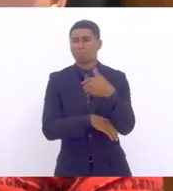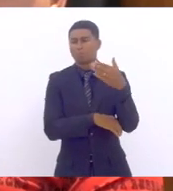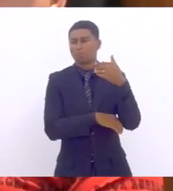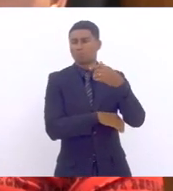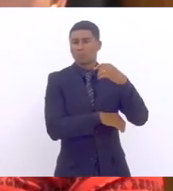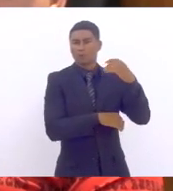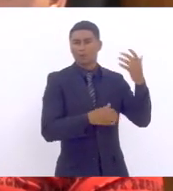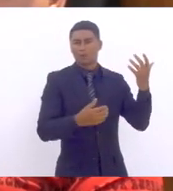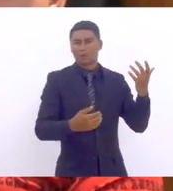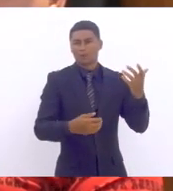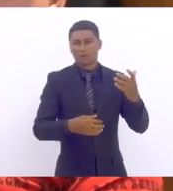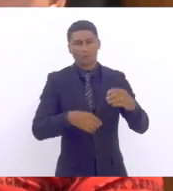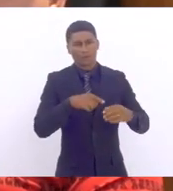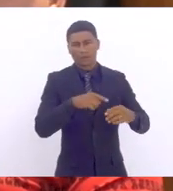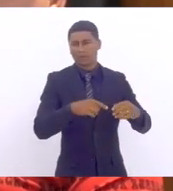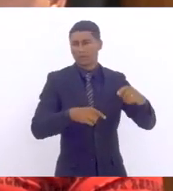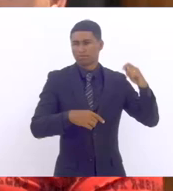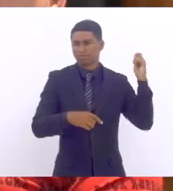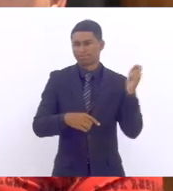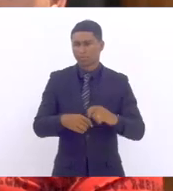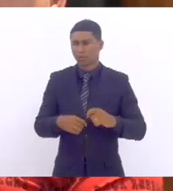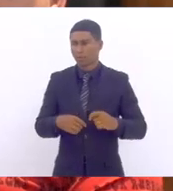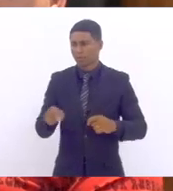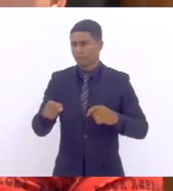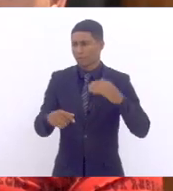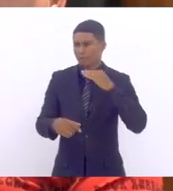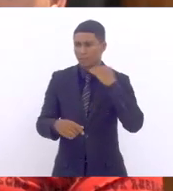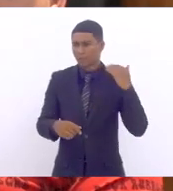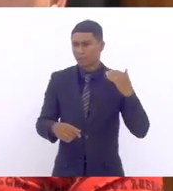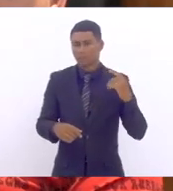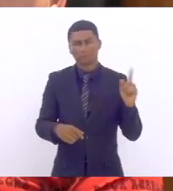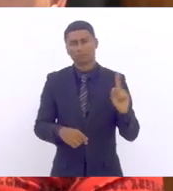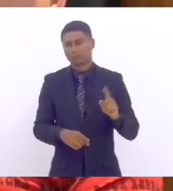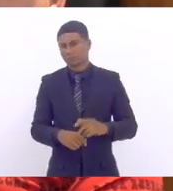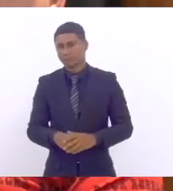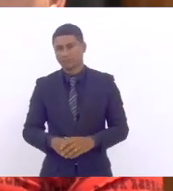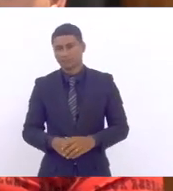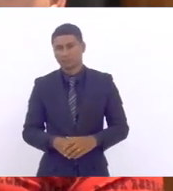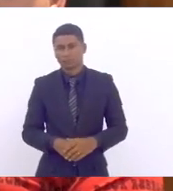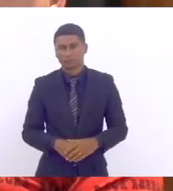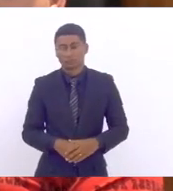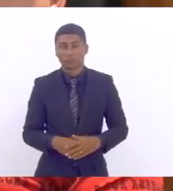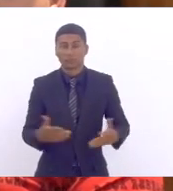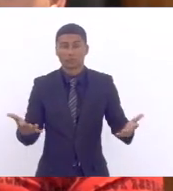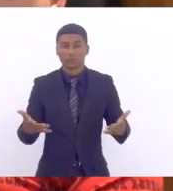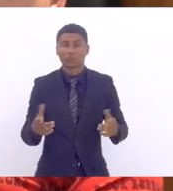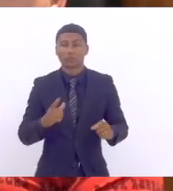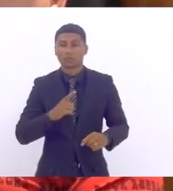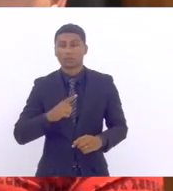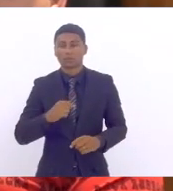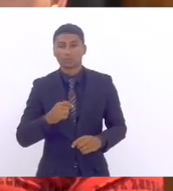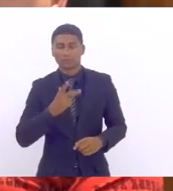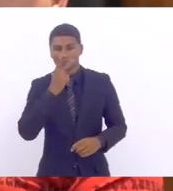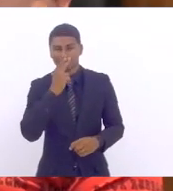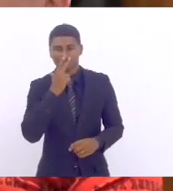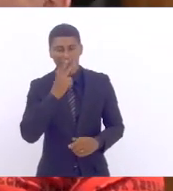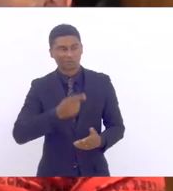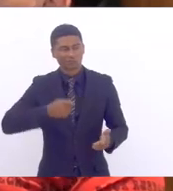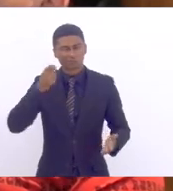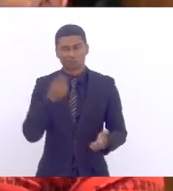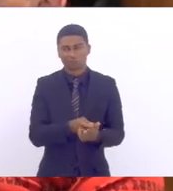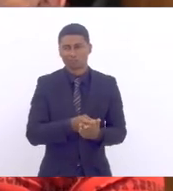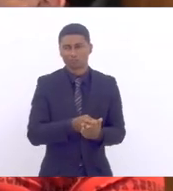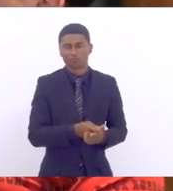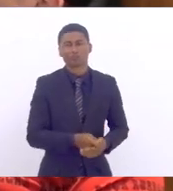morte ou por uma lesão corporal grave. Na verdade, o que se tem hoje é uma repressão. Uma repressão muitas vezes